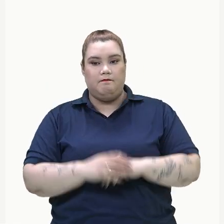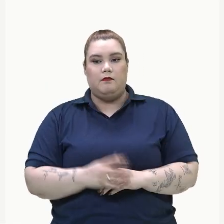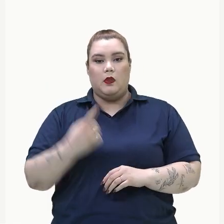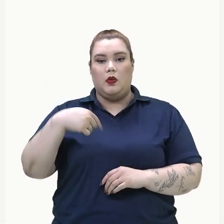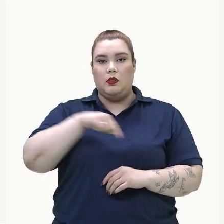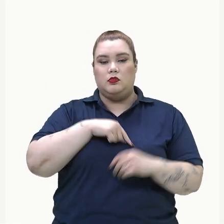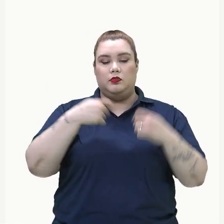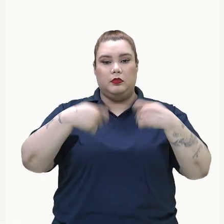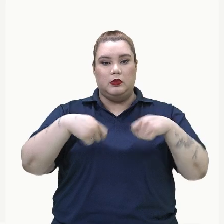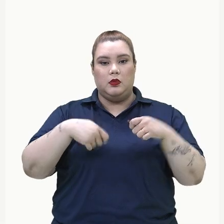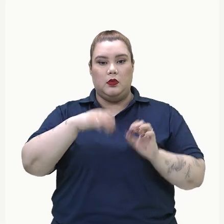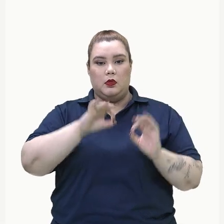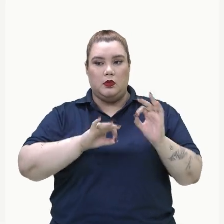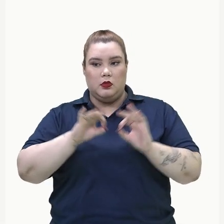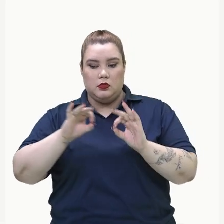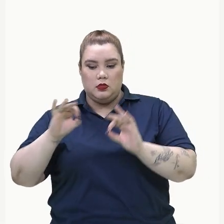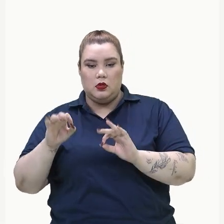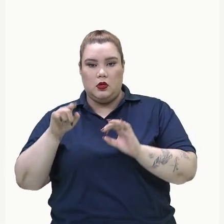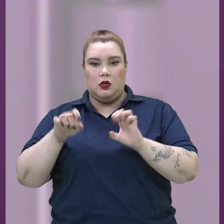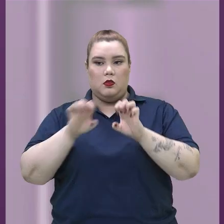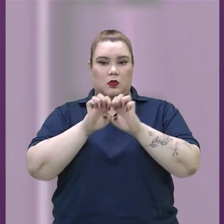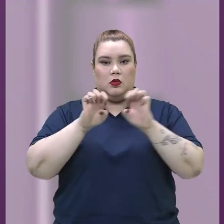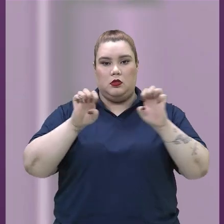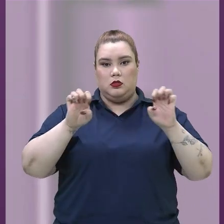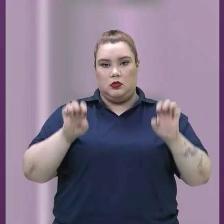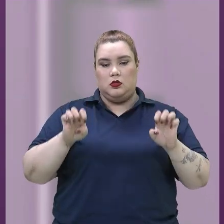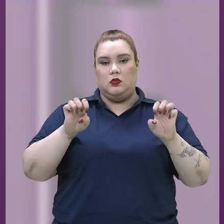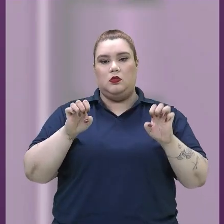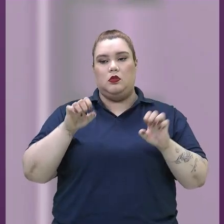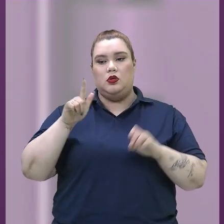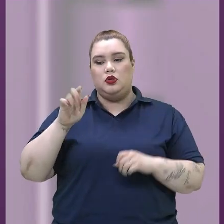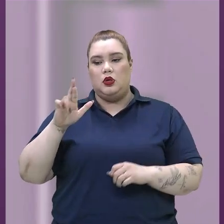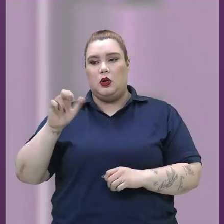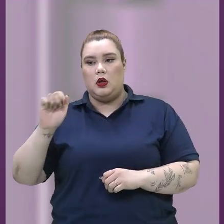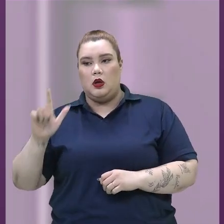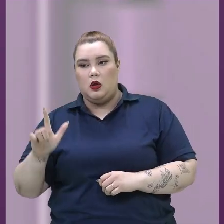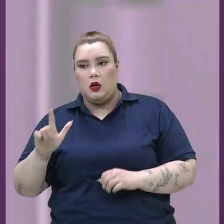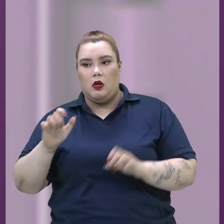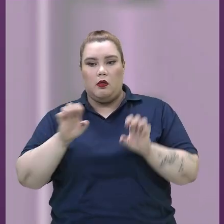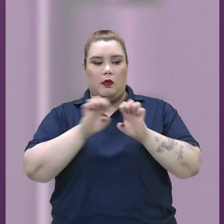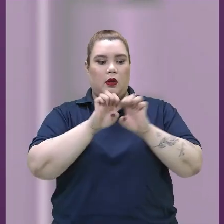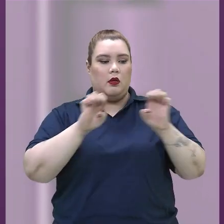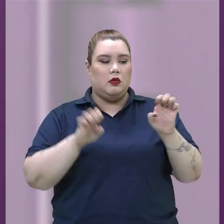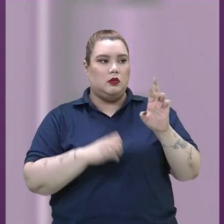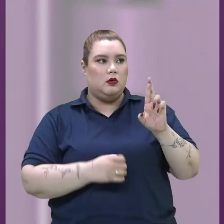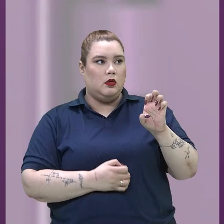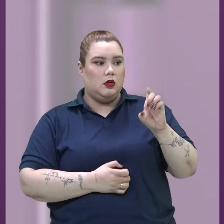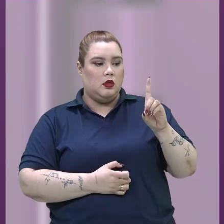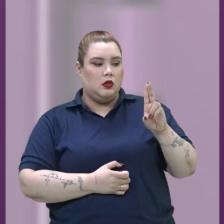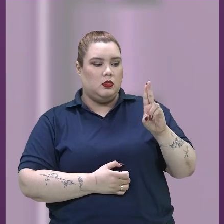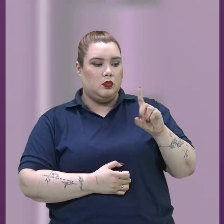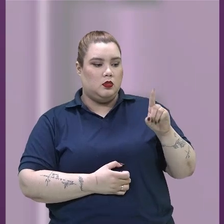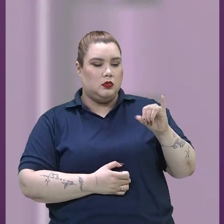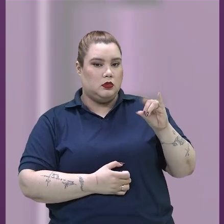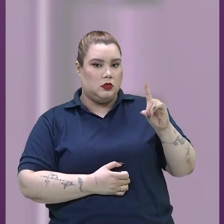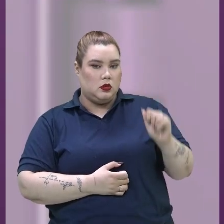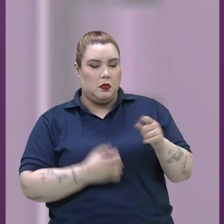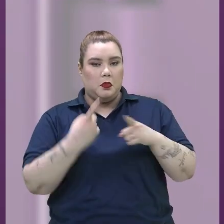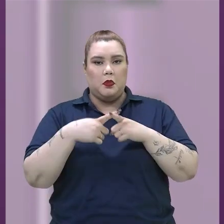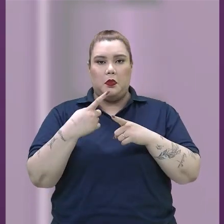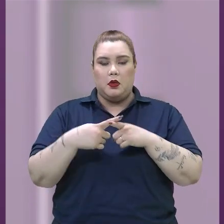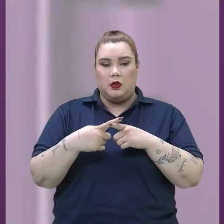trabalhar horas com a equação geral, horas com a equação reduzida, tá? A equação